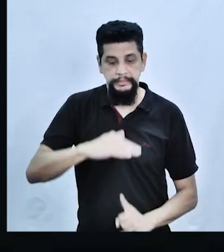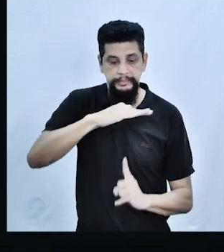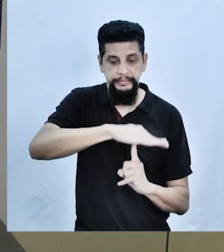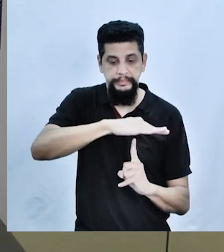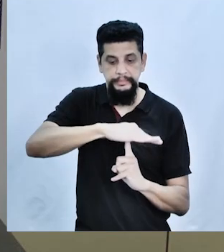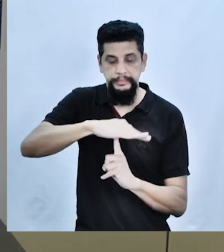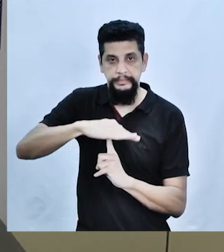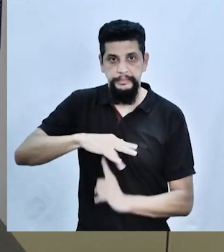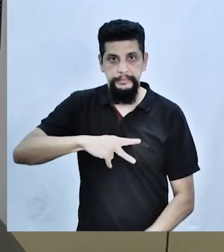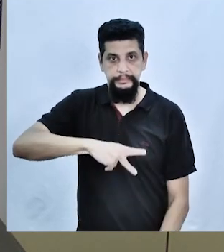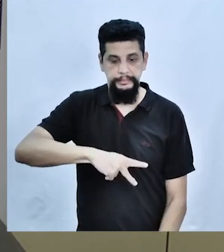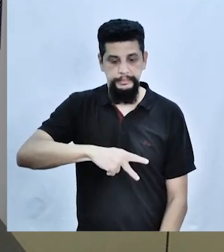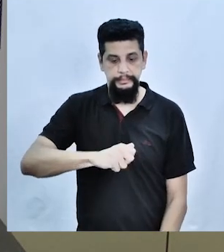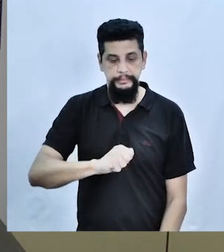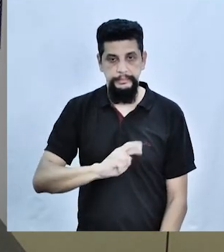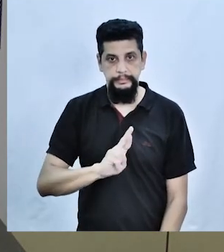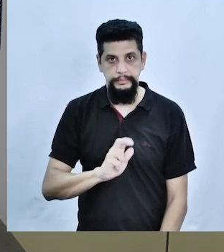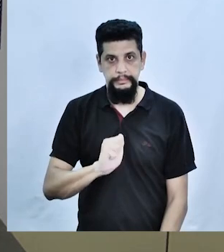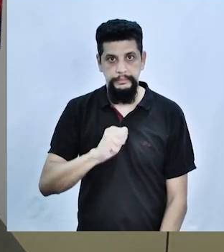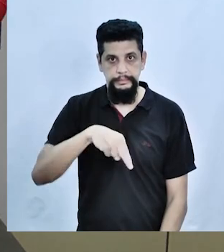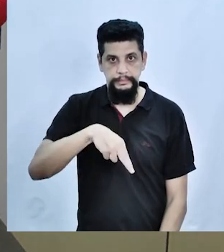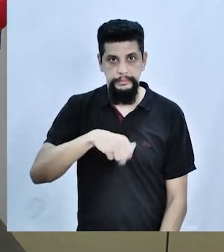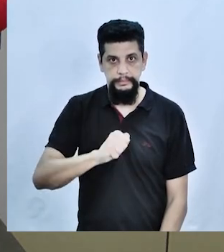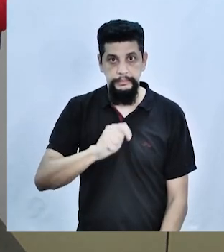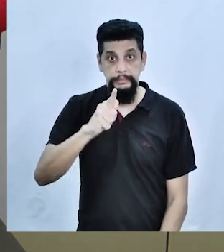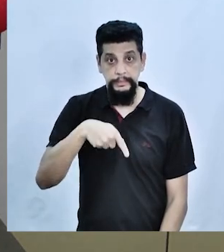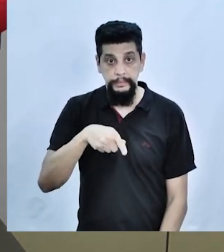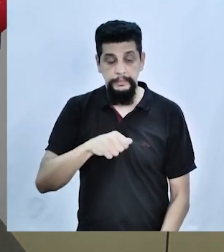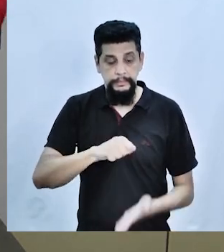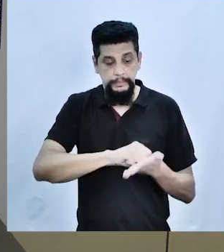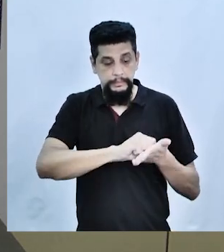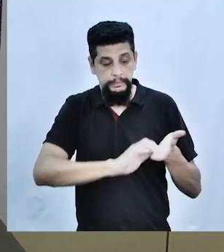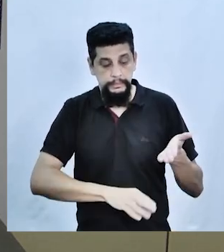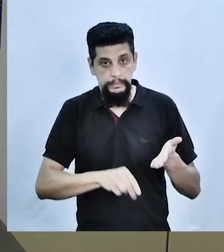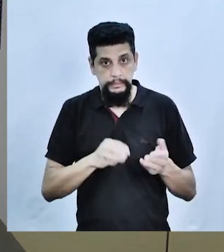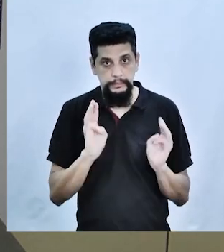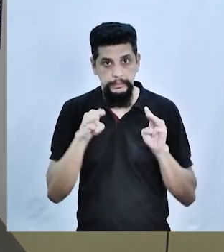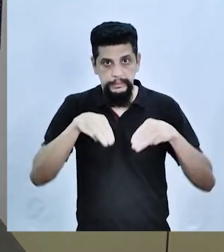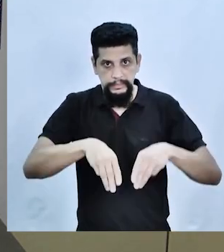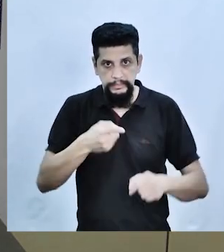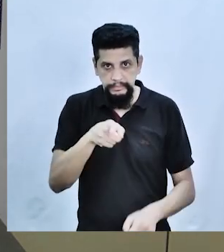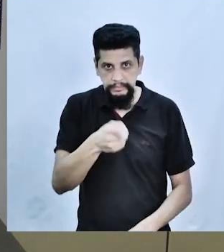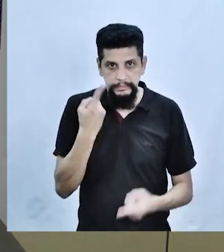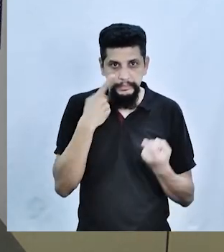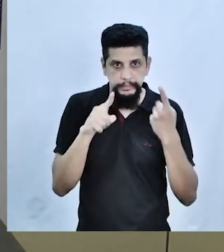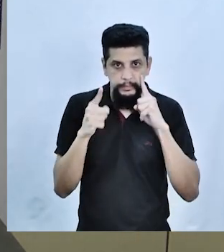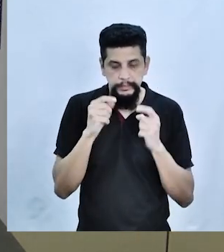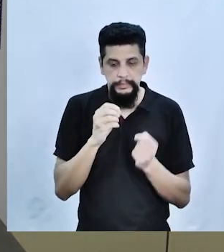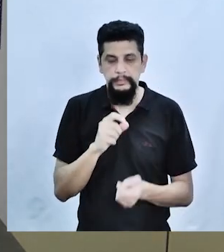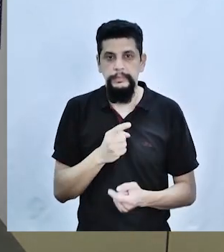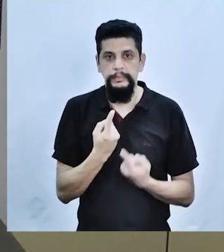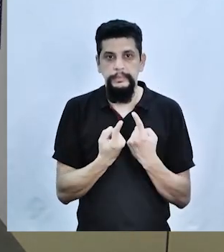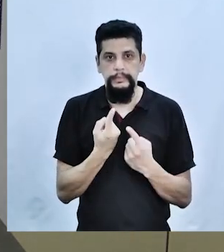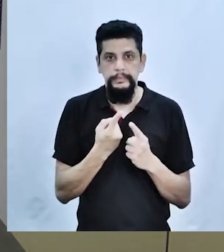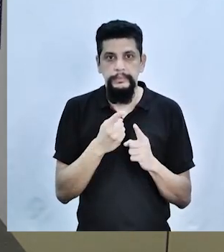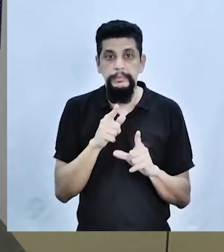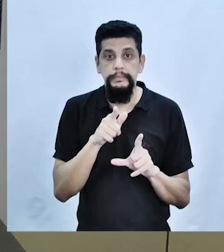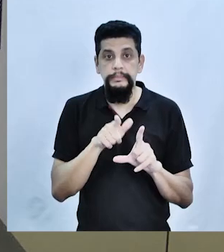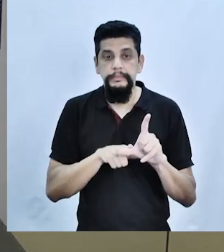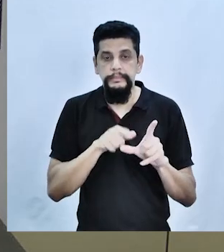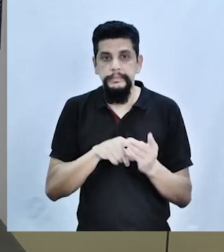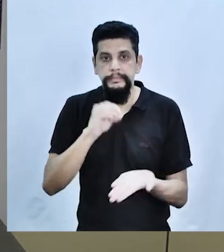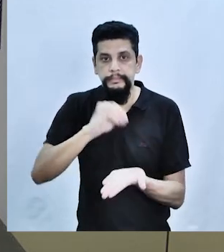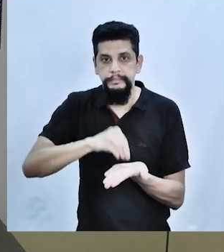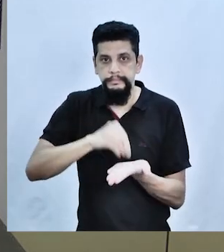hoje foi Paraná. Isso aí. E a tarefa final foi essa que você descobriu, aquela letra que faltava